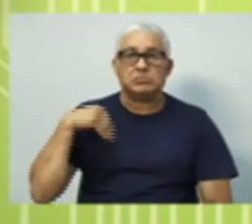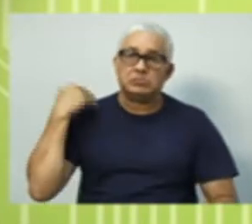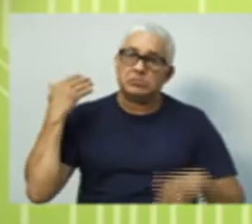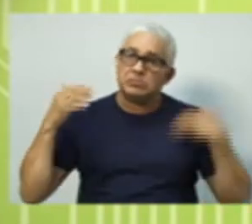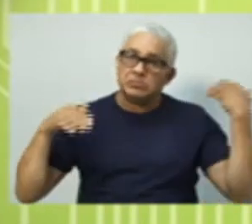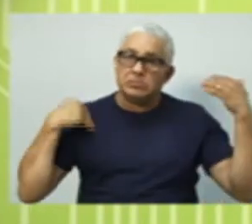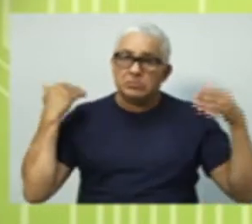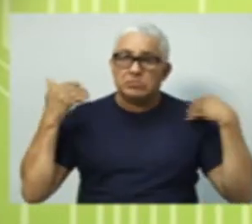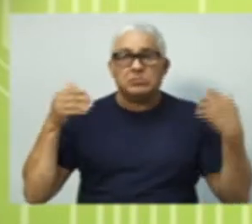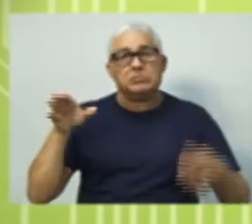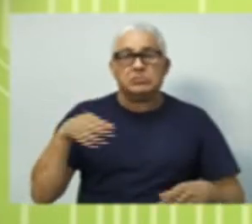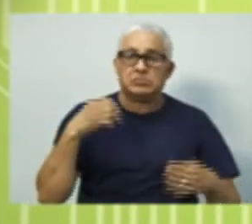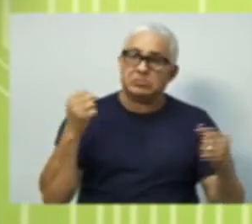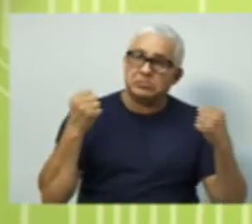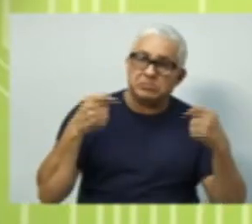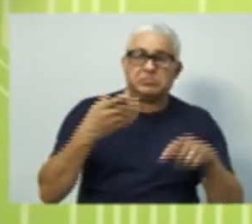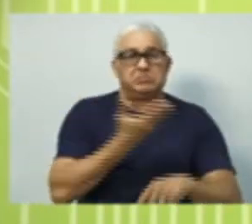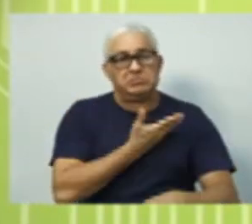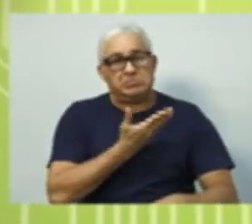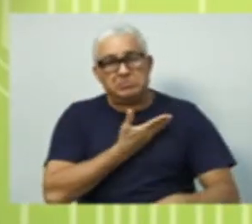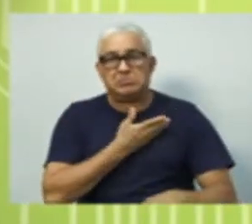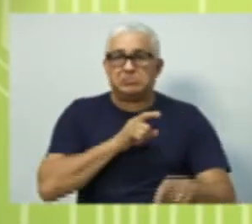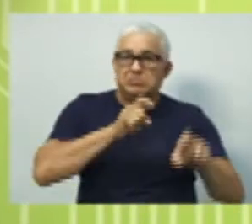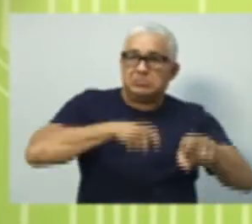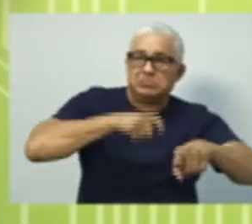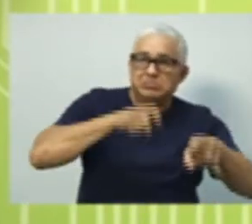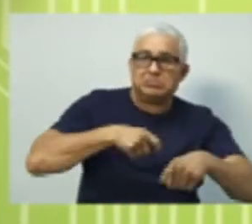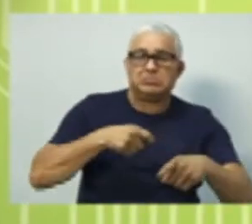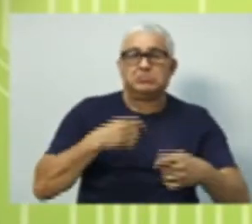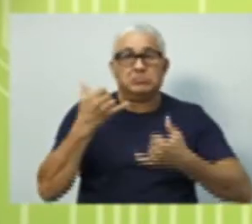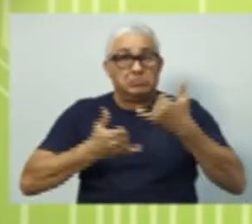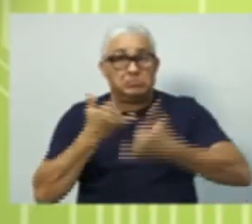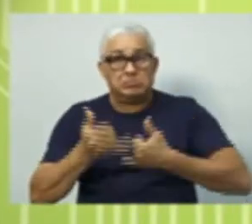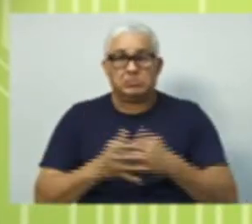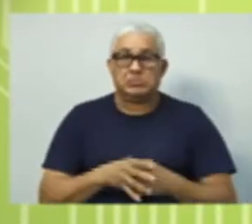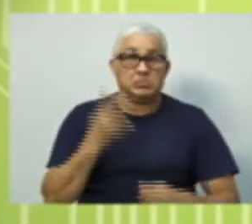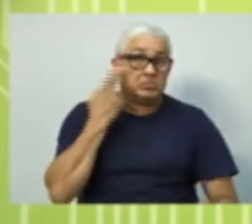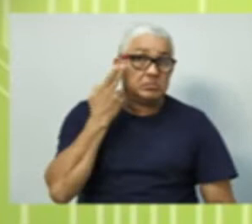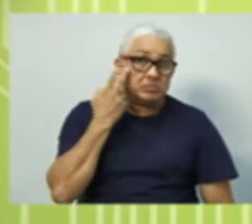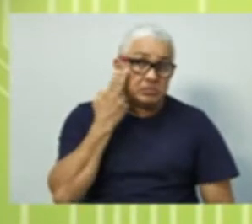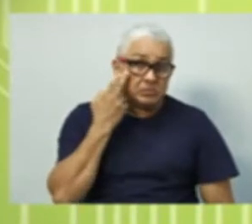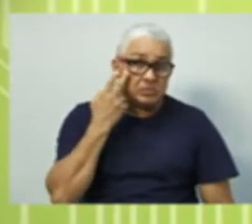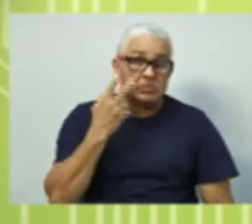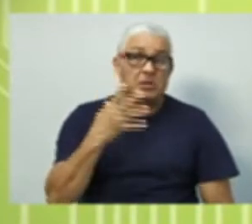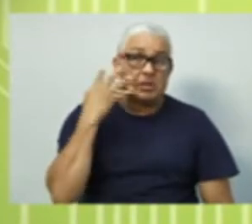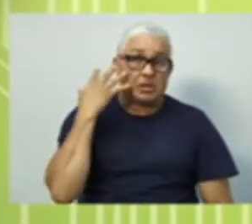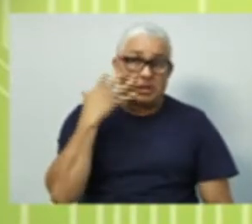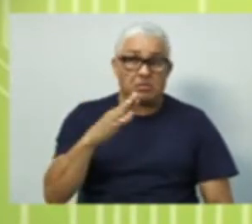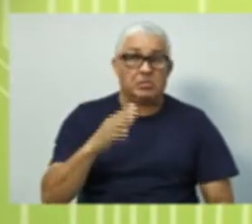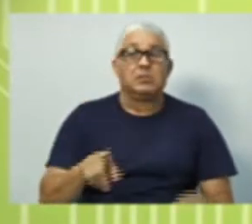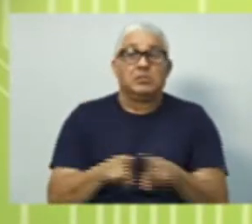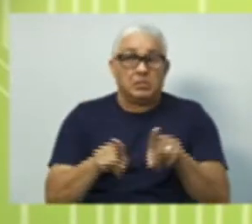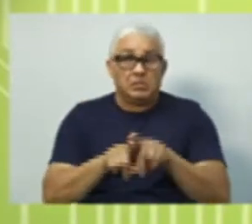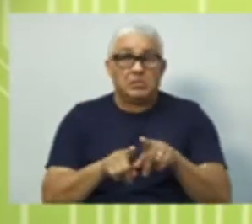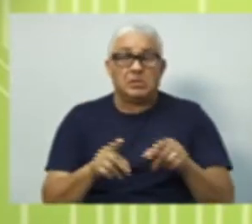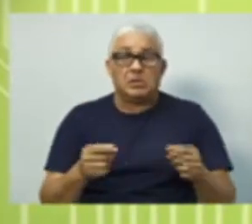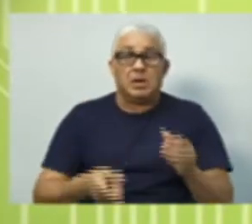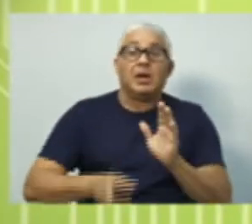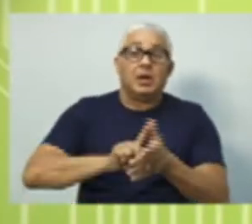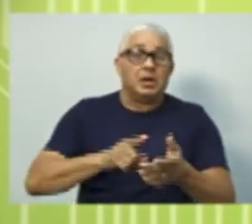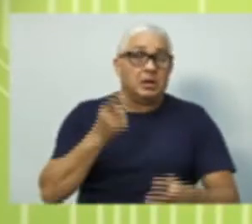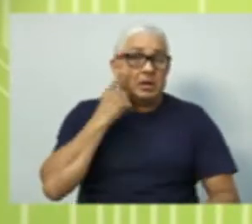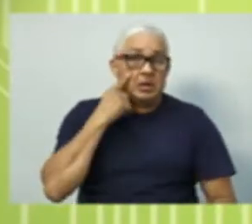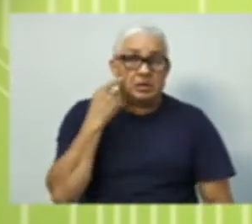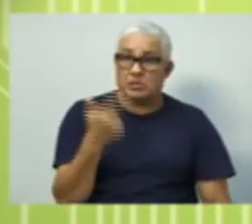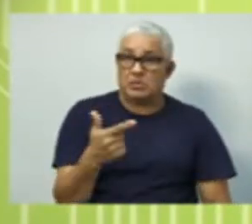imagina o quê? Bem, vou pegar meu 10º e vou comprar alguma coisa nova. Exatamente, o mercado já aumenta o preço para que aumente a lucratividade, porque o comércio